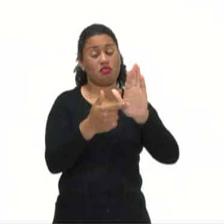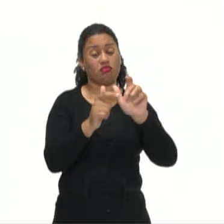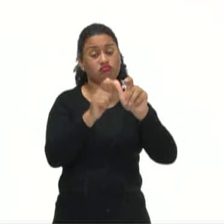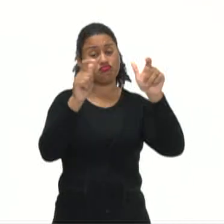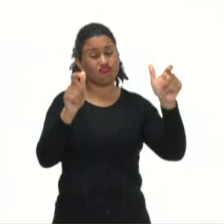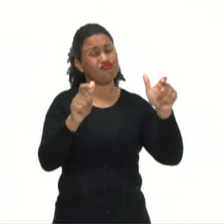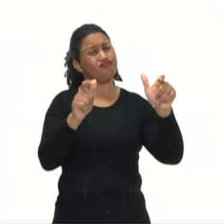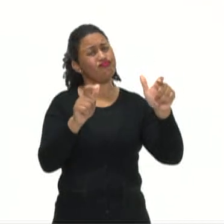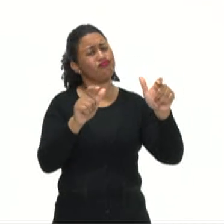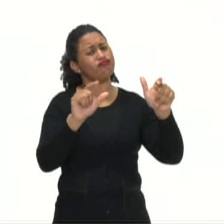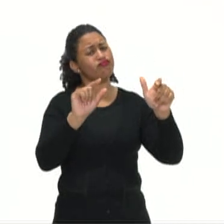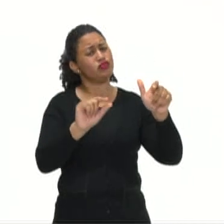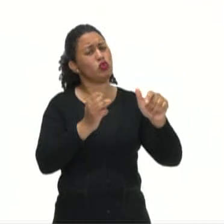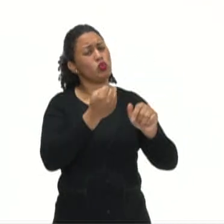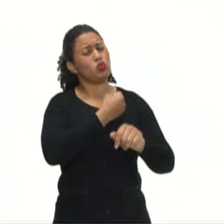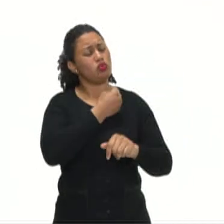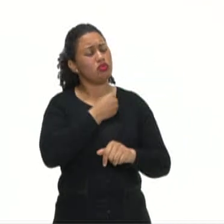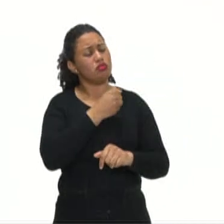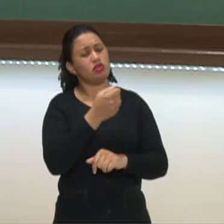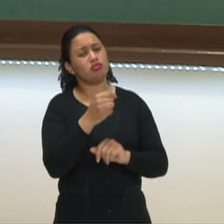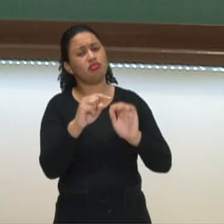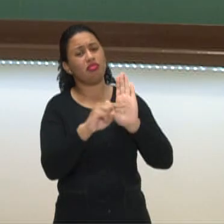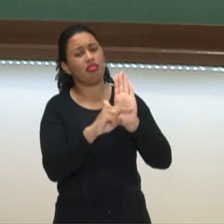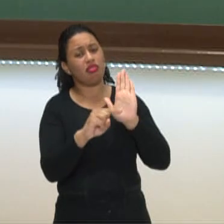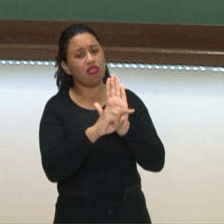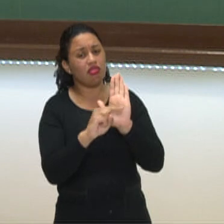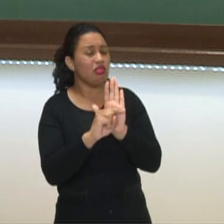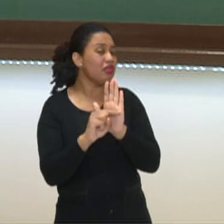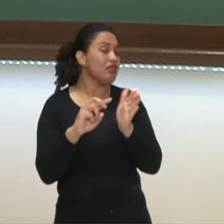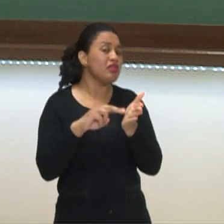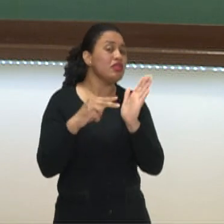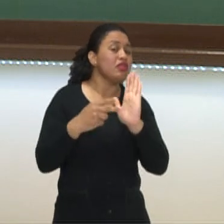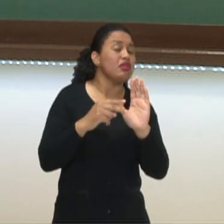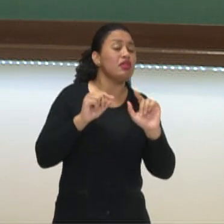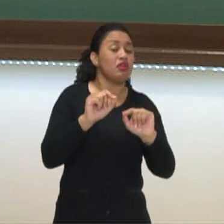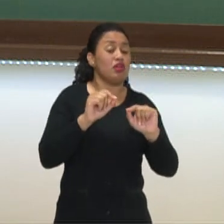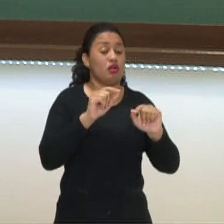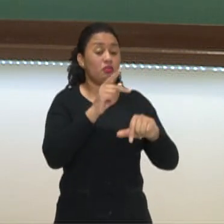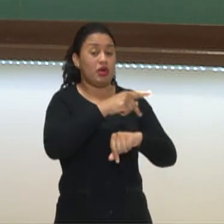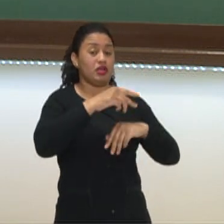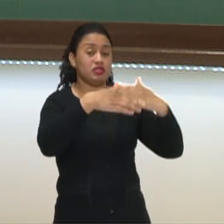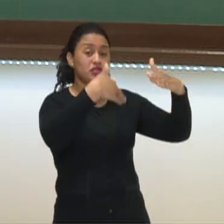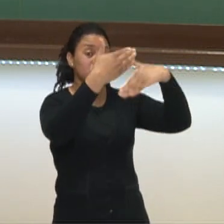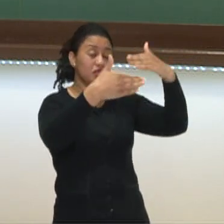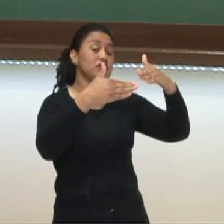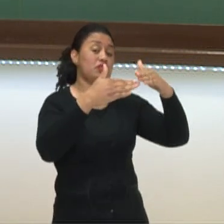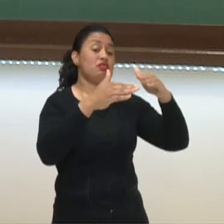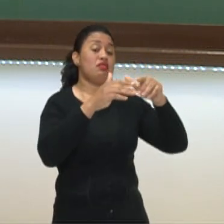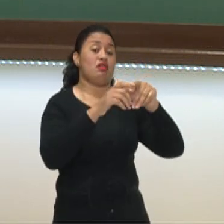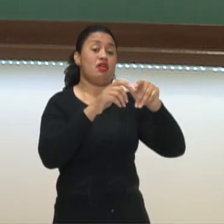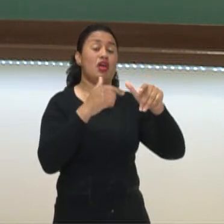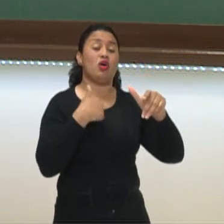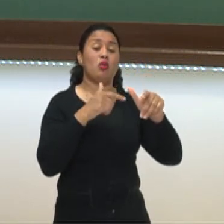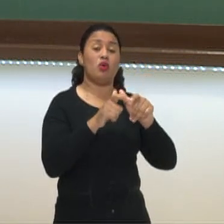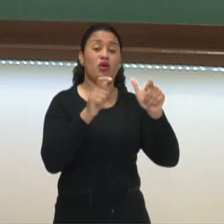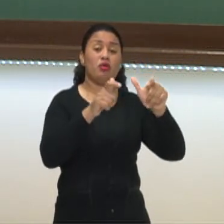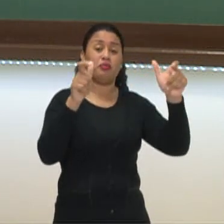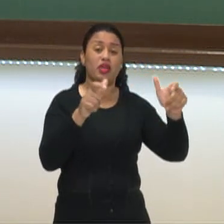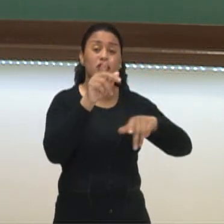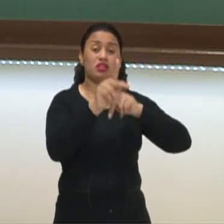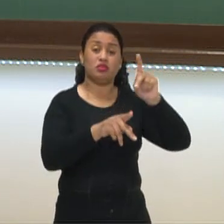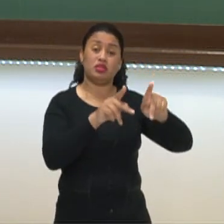vegetativo negativo. Então a gente pode ver que quanto mais desenvolvido é um país, normalmente o crescimento vegetativo é